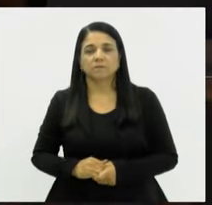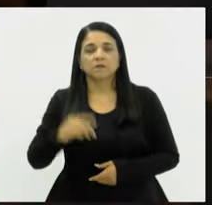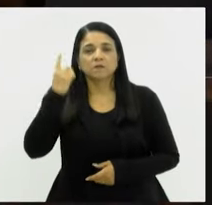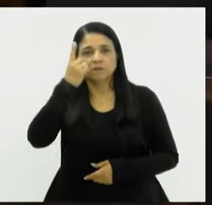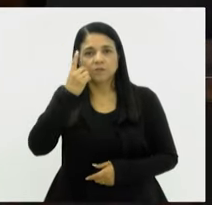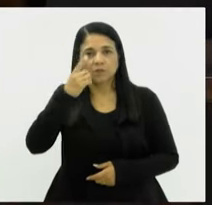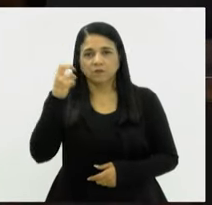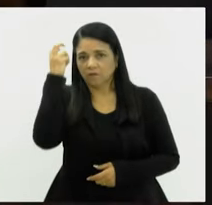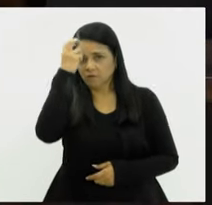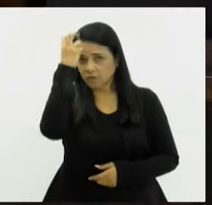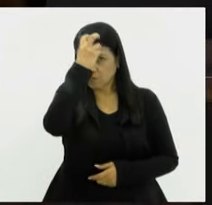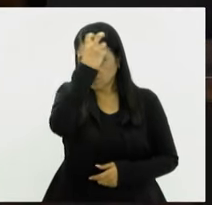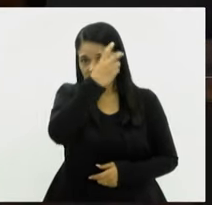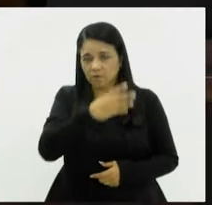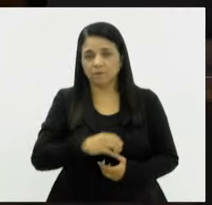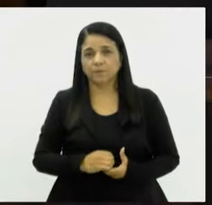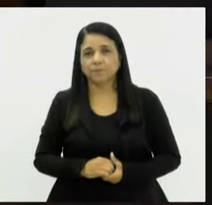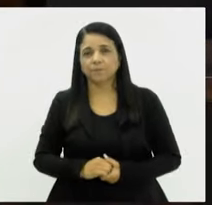Deputada Verônica Lima.